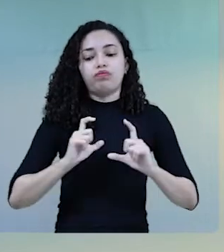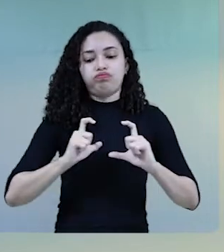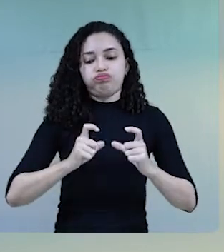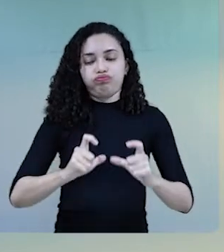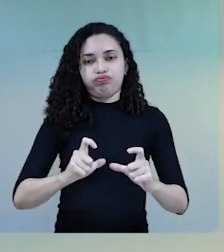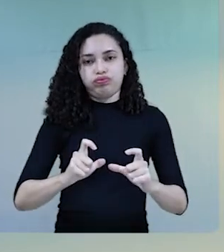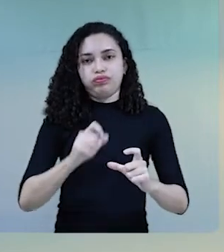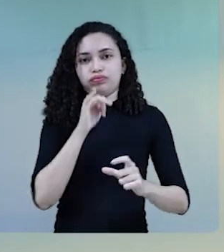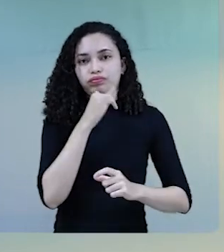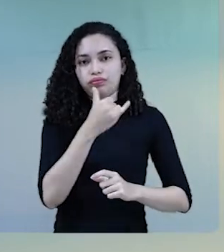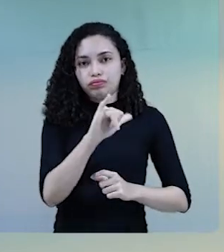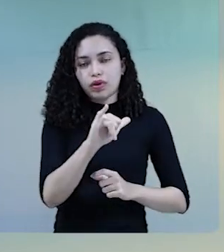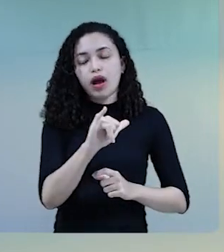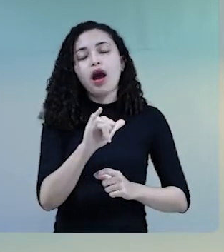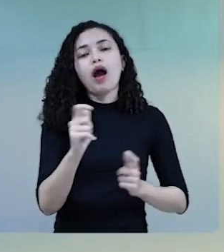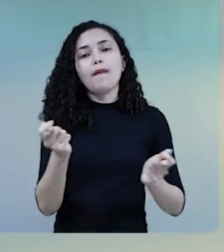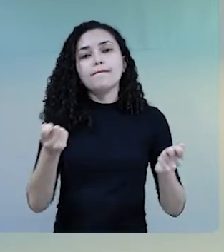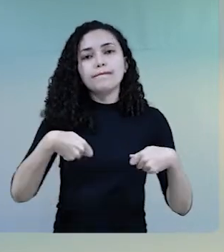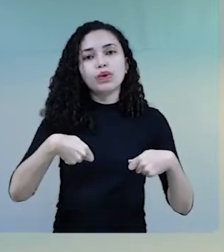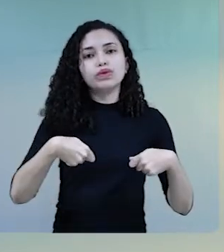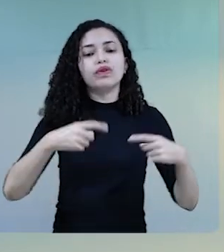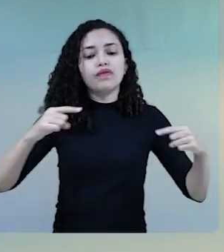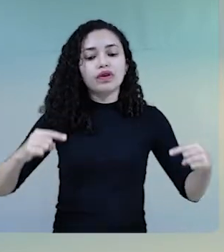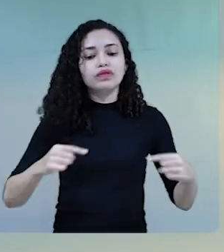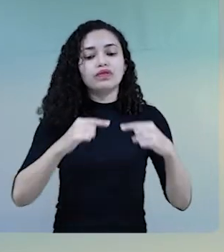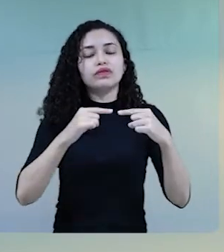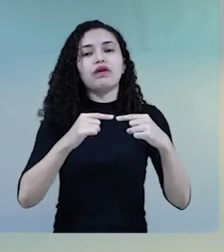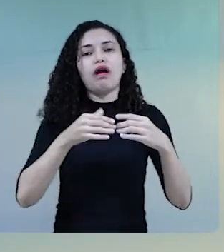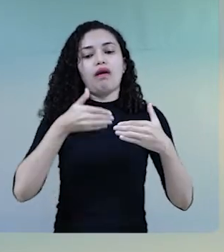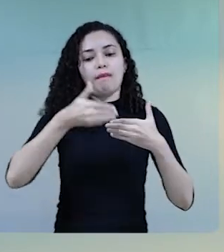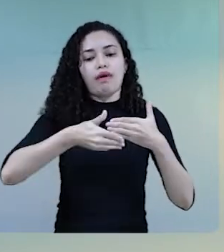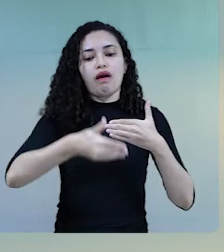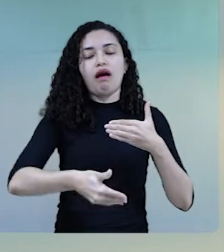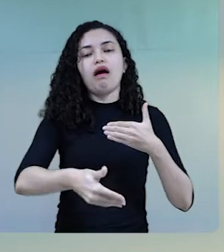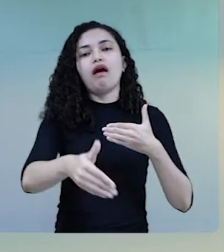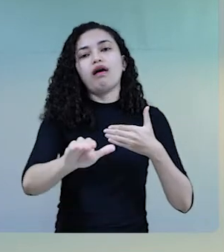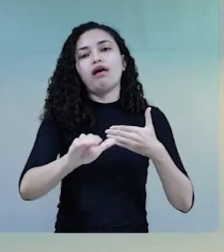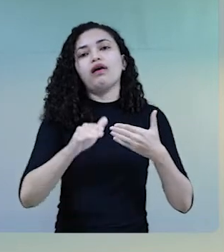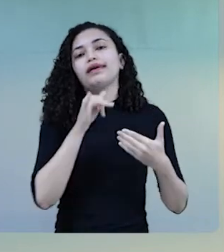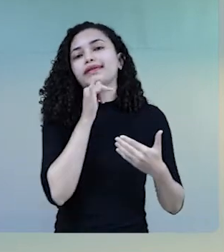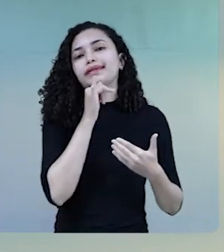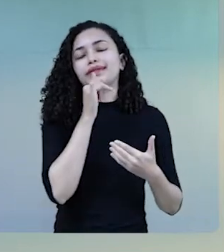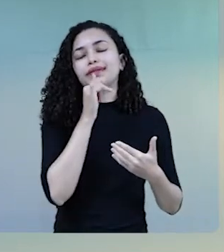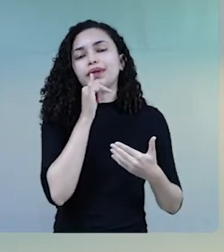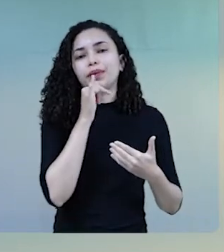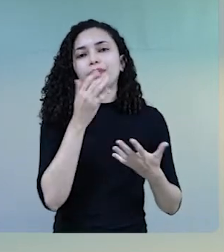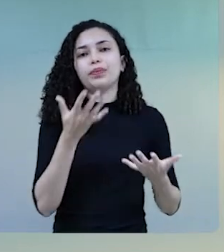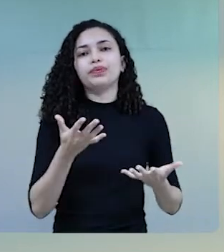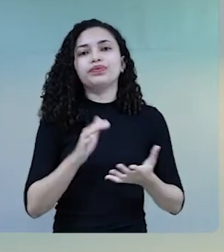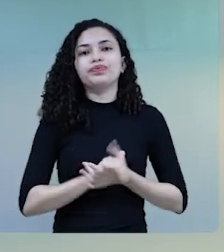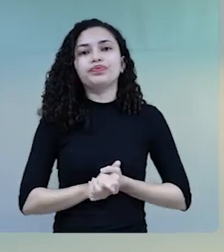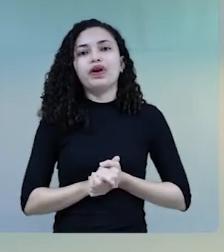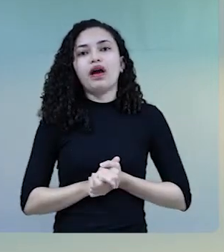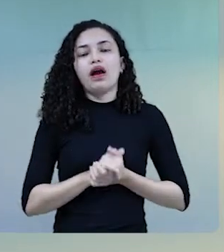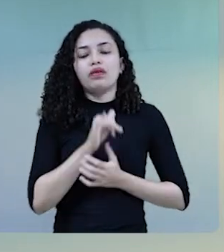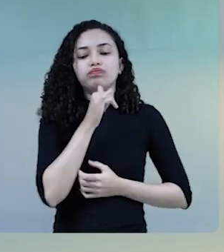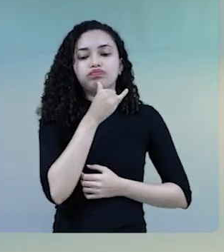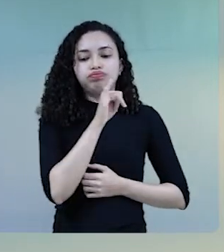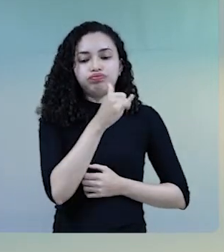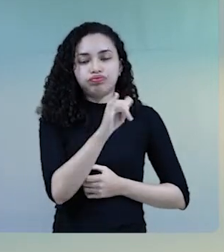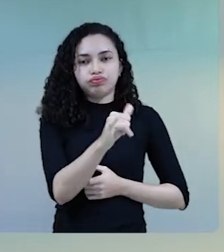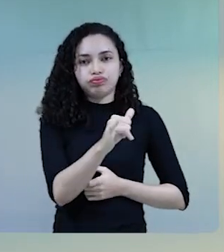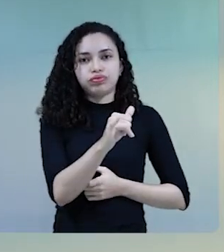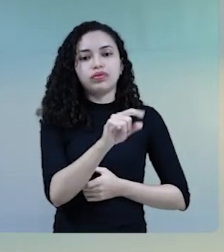em série. Em série, pessoal, é a situação em que a gente pode obter, tá? Por exemplo, que a corrente elétrica